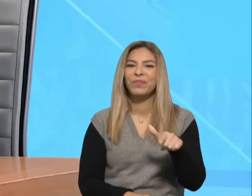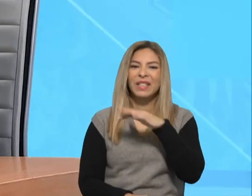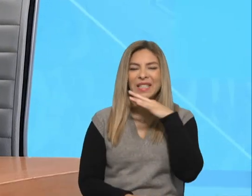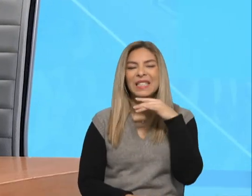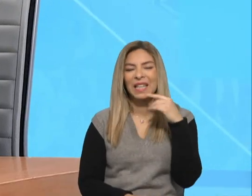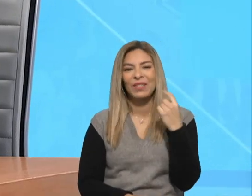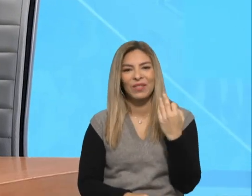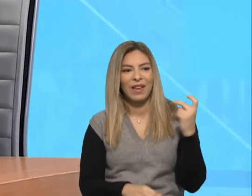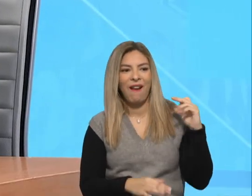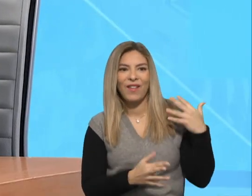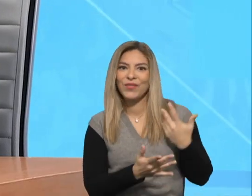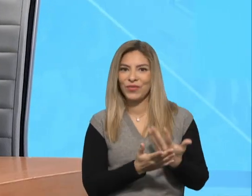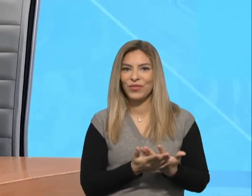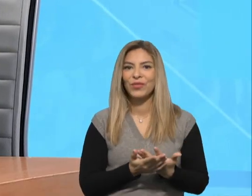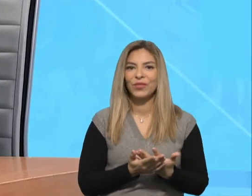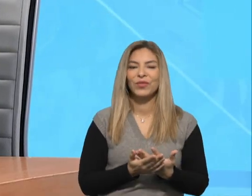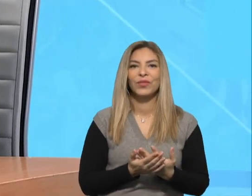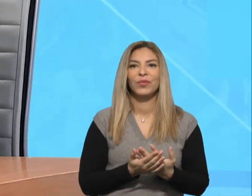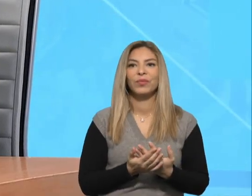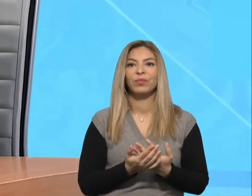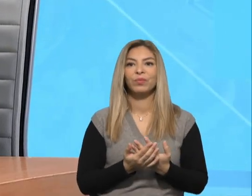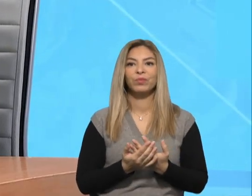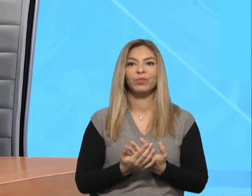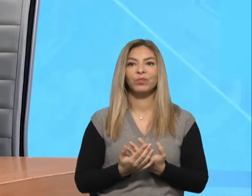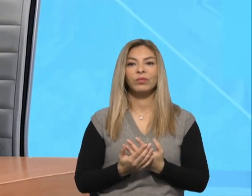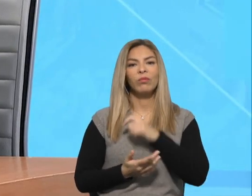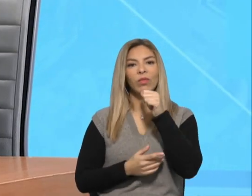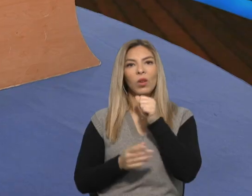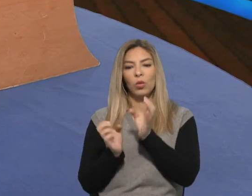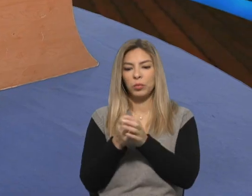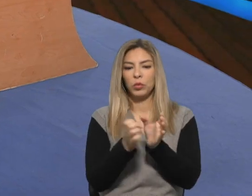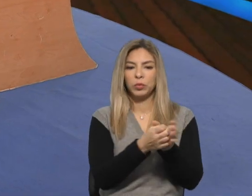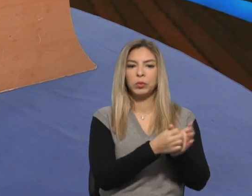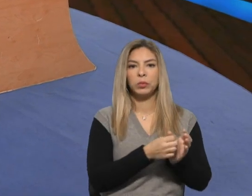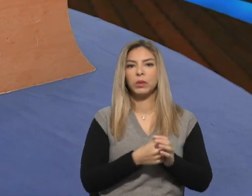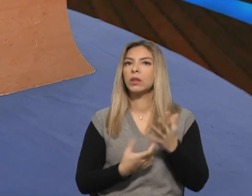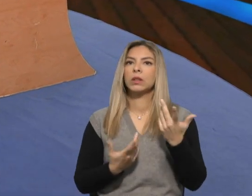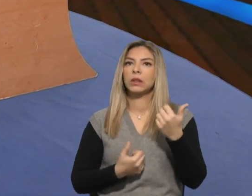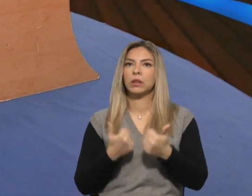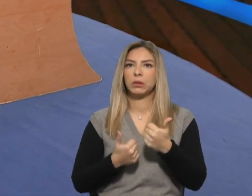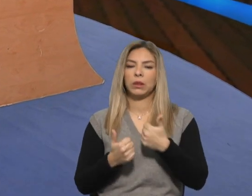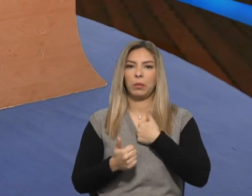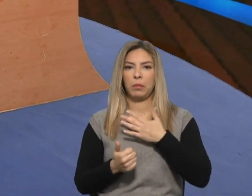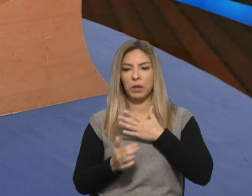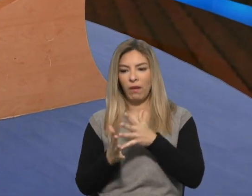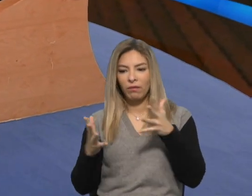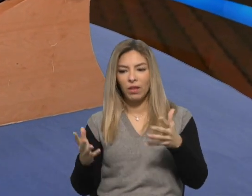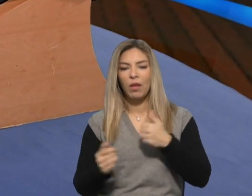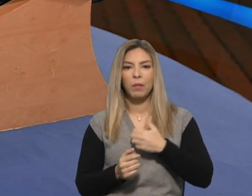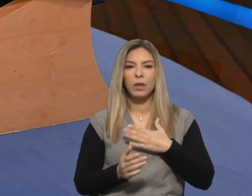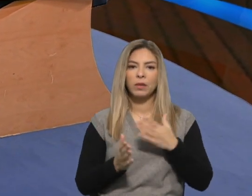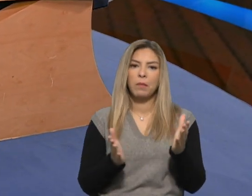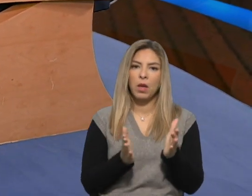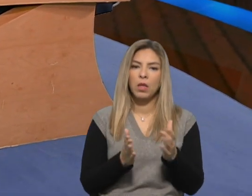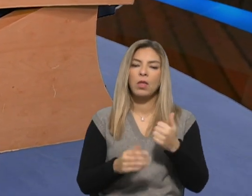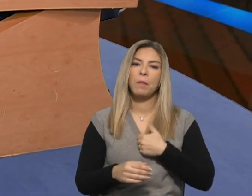experiência nos últimos anos. Quer dizer que temos várias categorias, portanto as empresas concorrem para grandes empresas, médias empresas, mas também pode ser